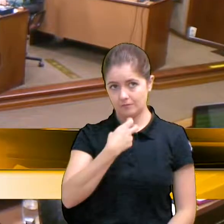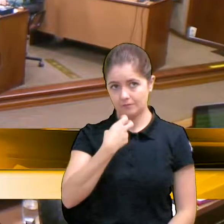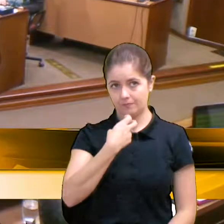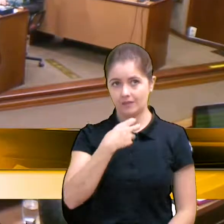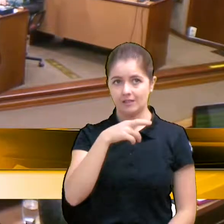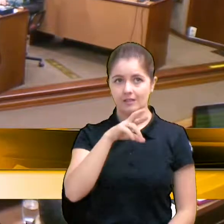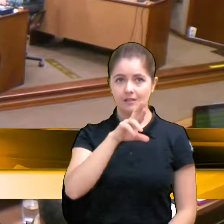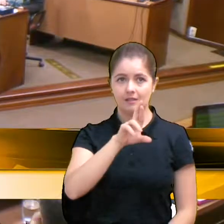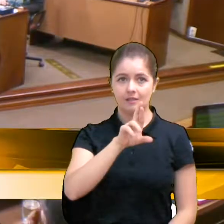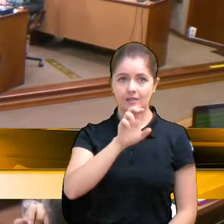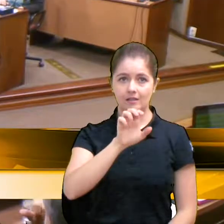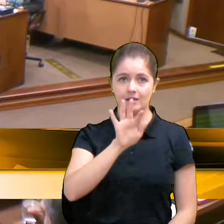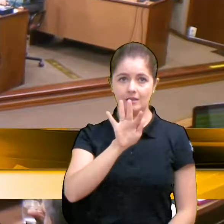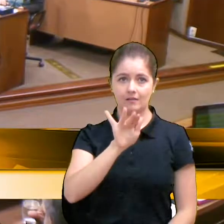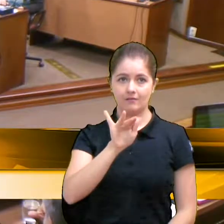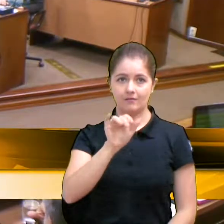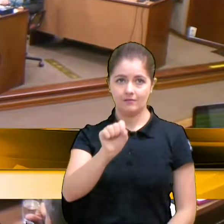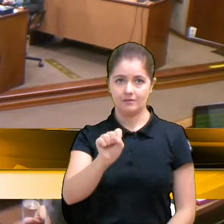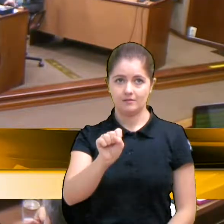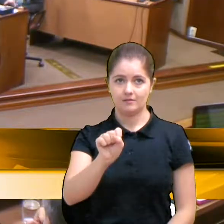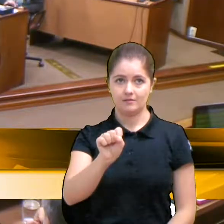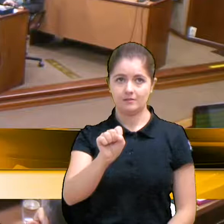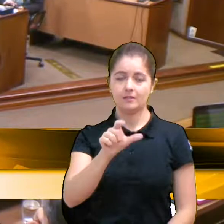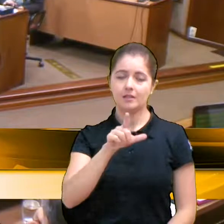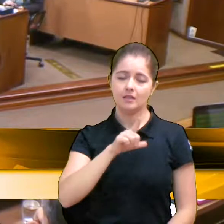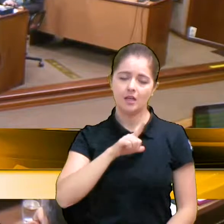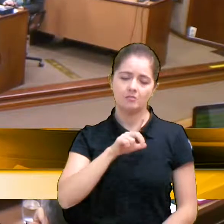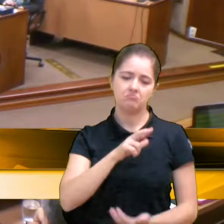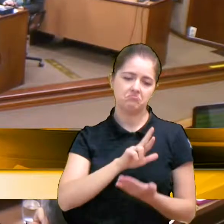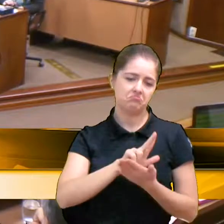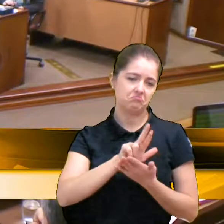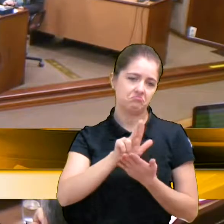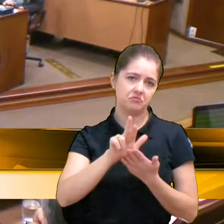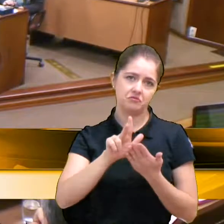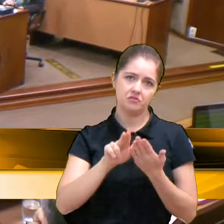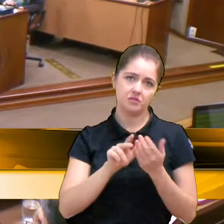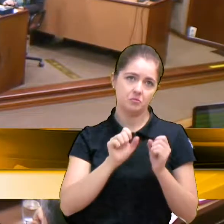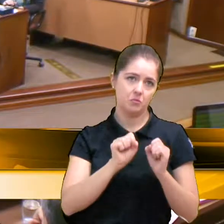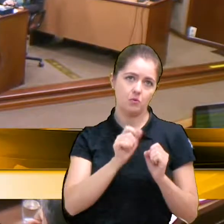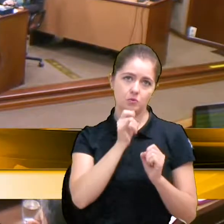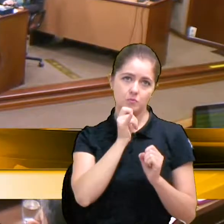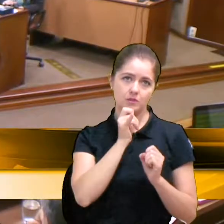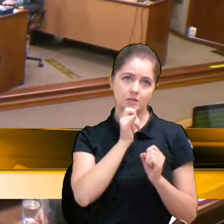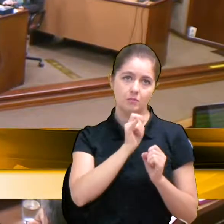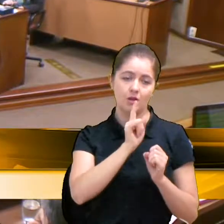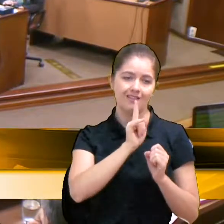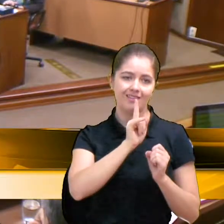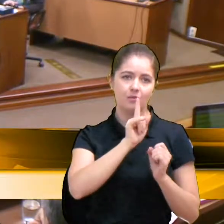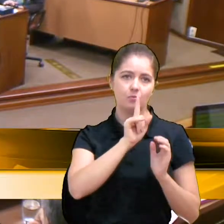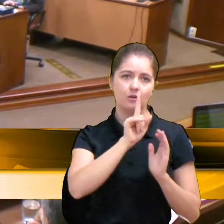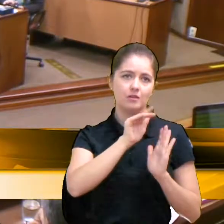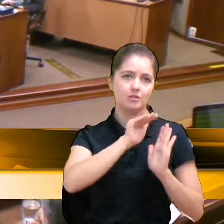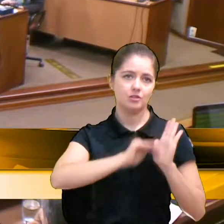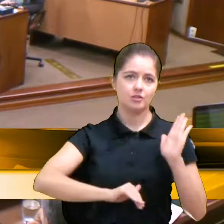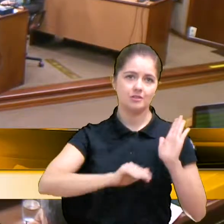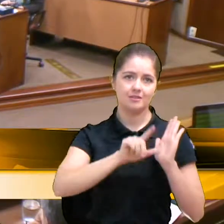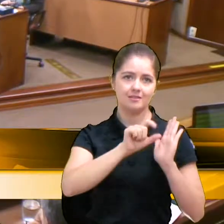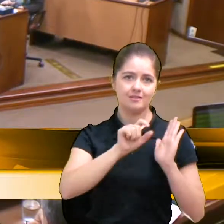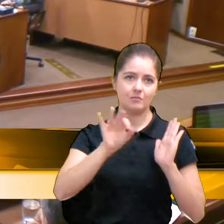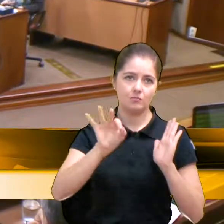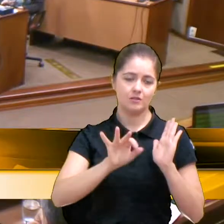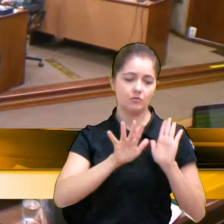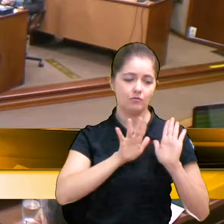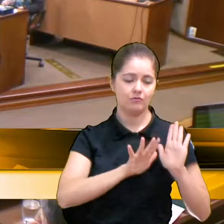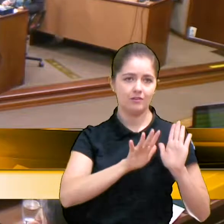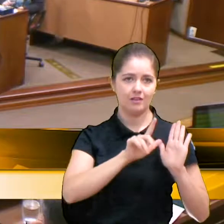várias maneiras de ser feita. Pode-se, inclusive, em vez de abonar 100% da multa, deixa 10%, 20%, como fez